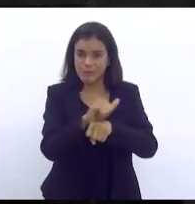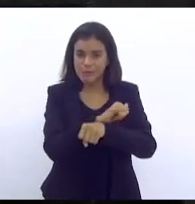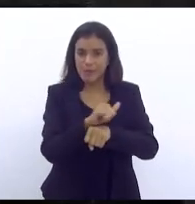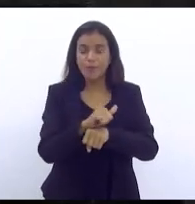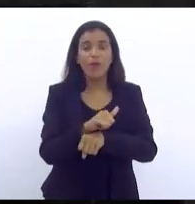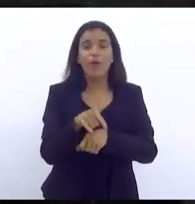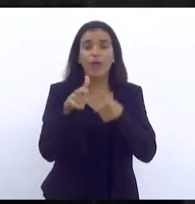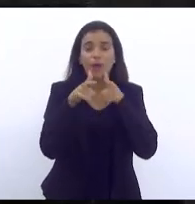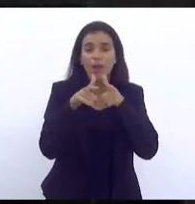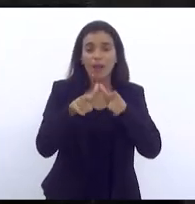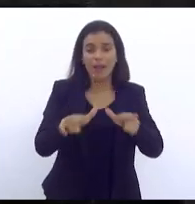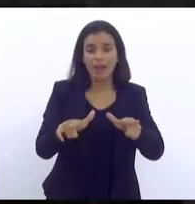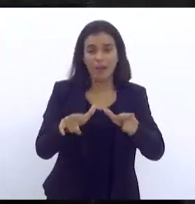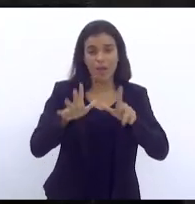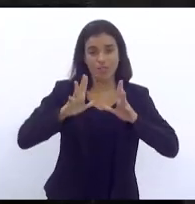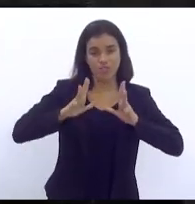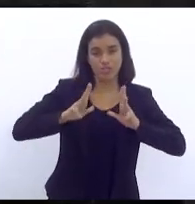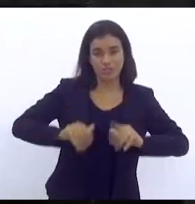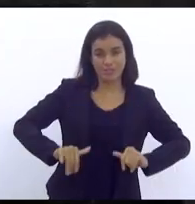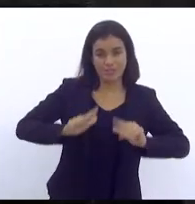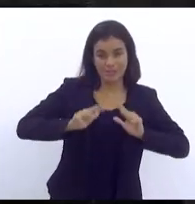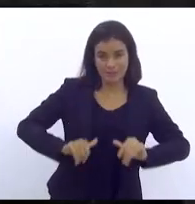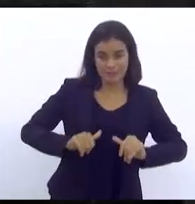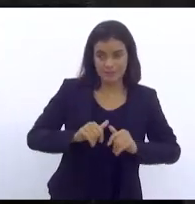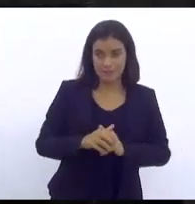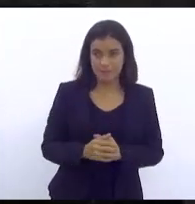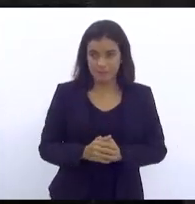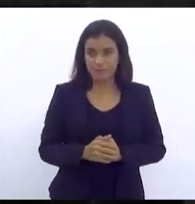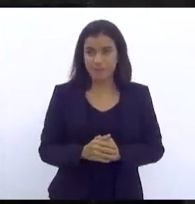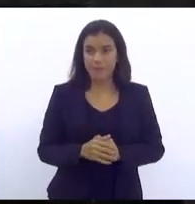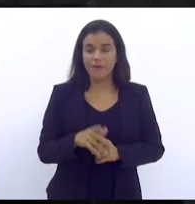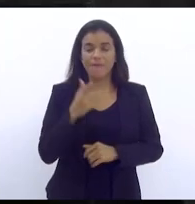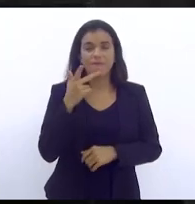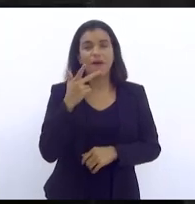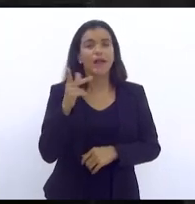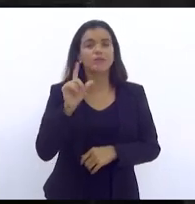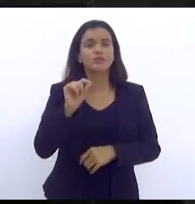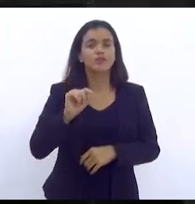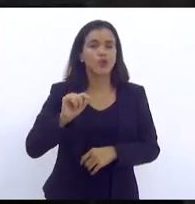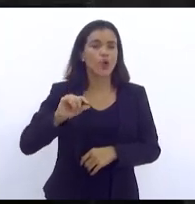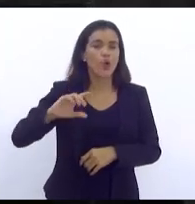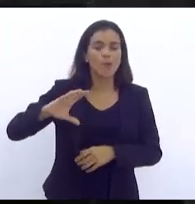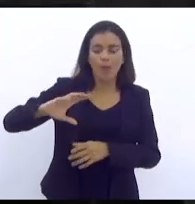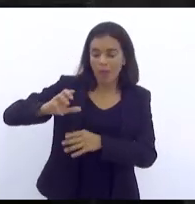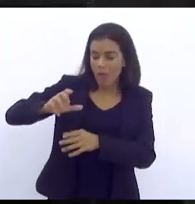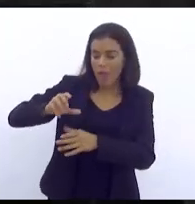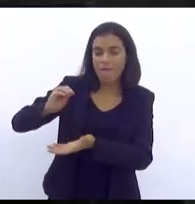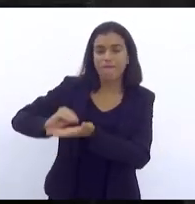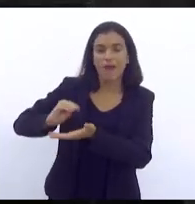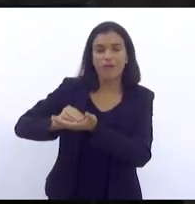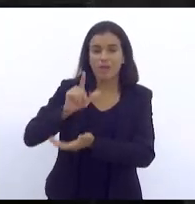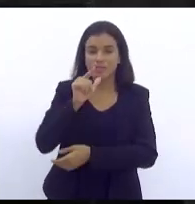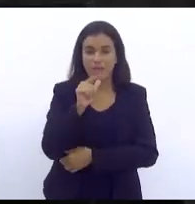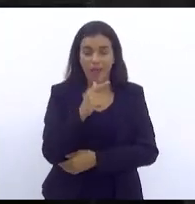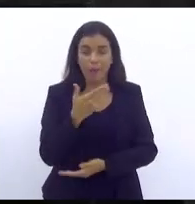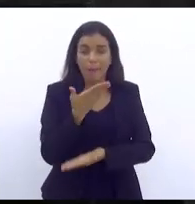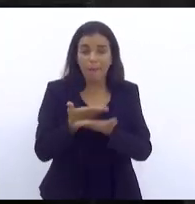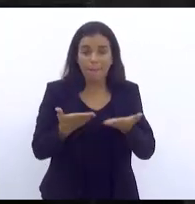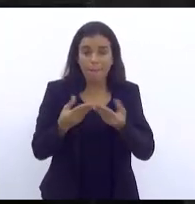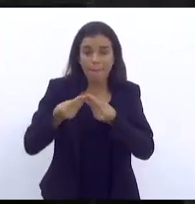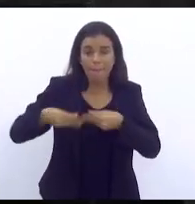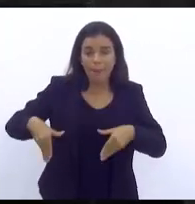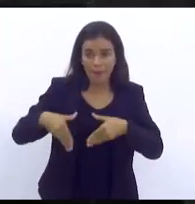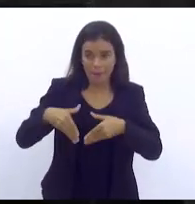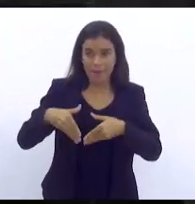linguagem saneadora né a gente fala aqui eh de cortes de água de redução de perdas financeiras chamar corte de